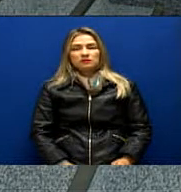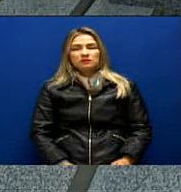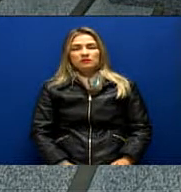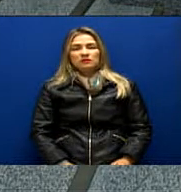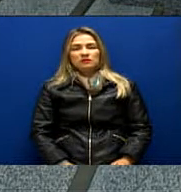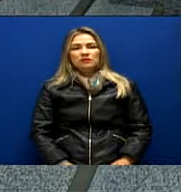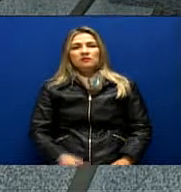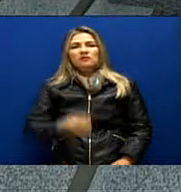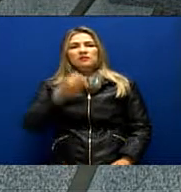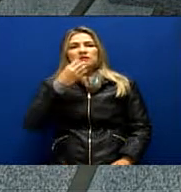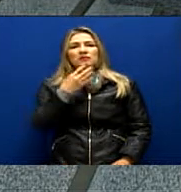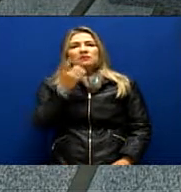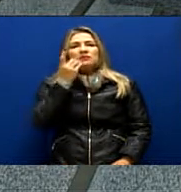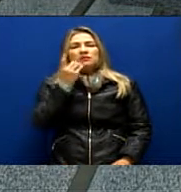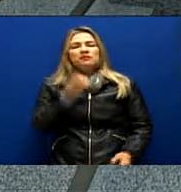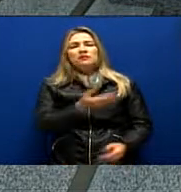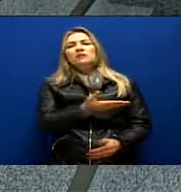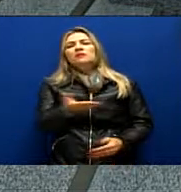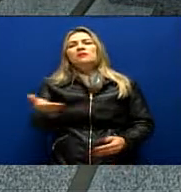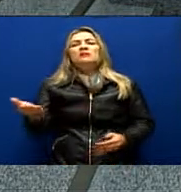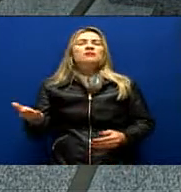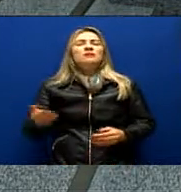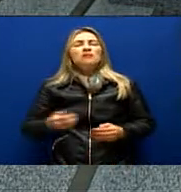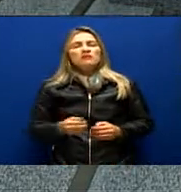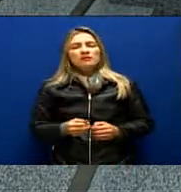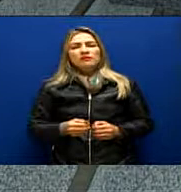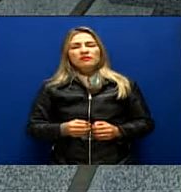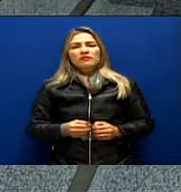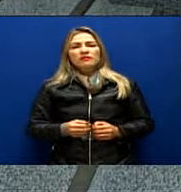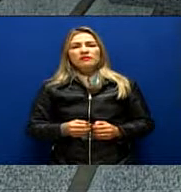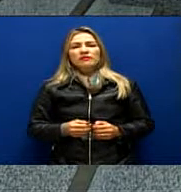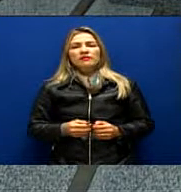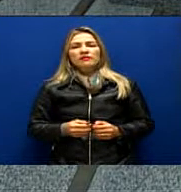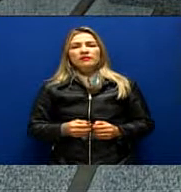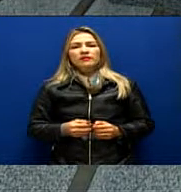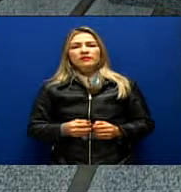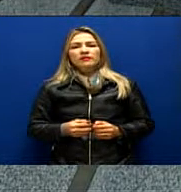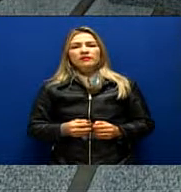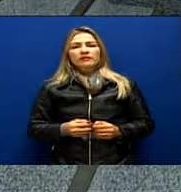Bom dia a todos e a todas. Eu